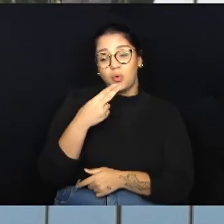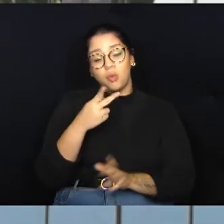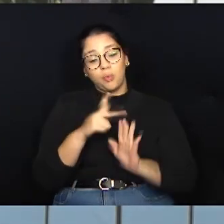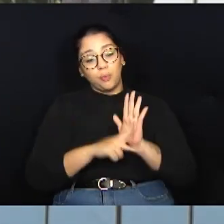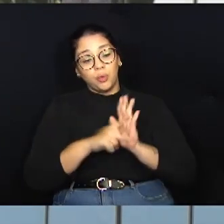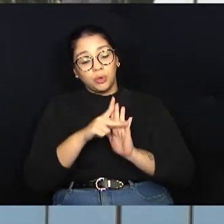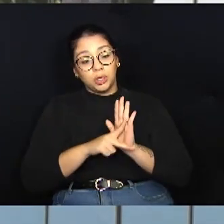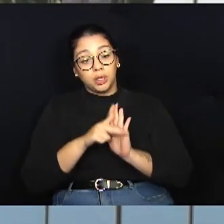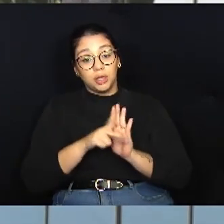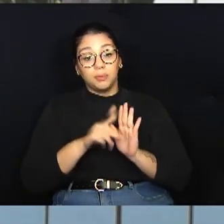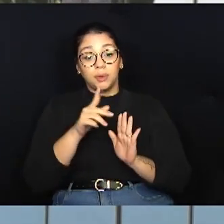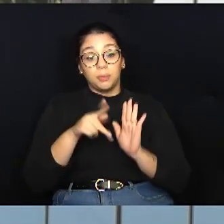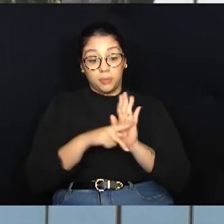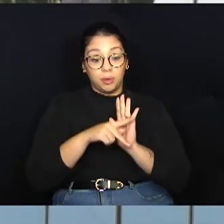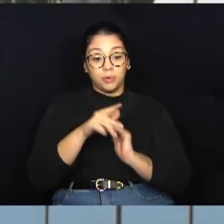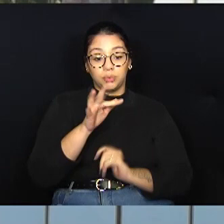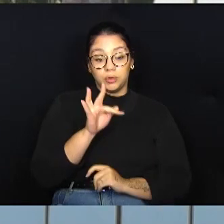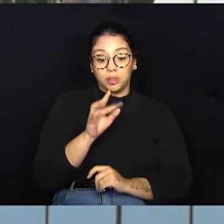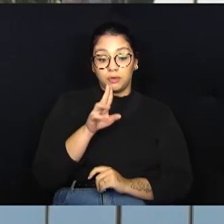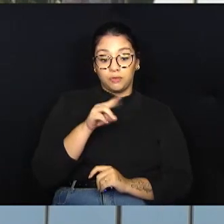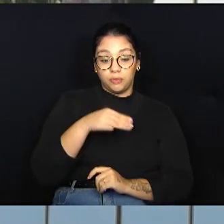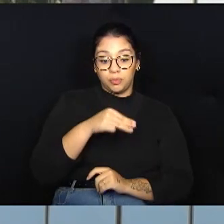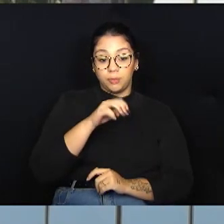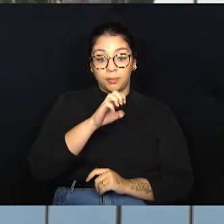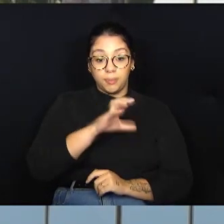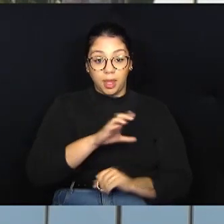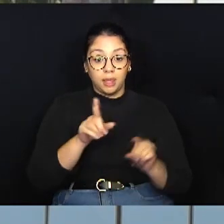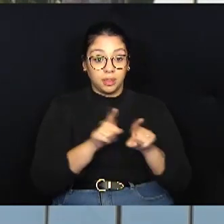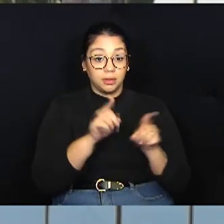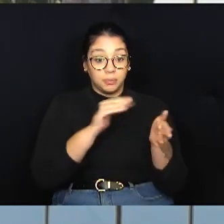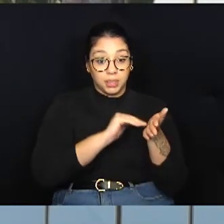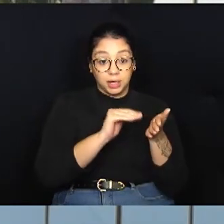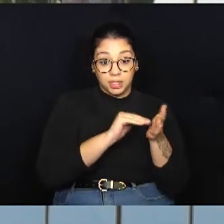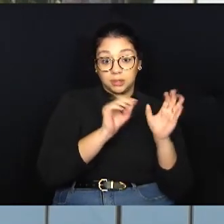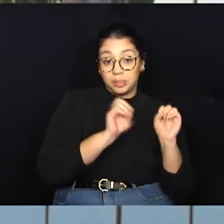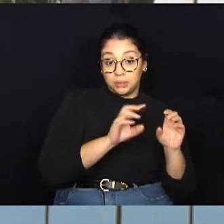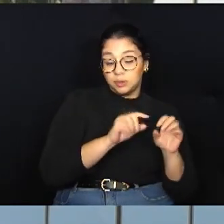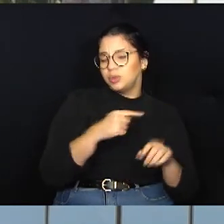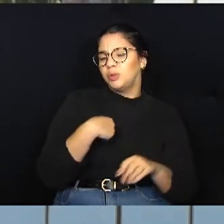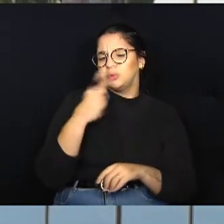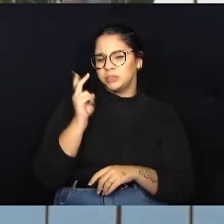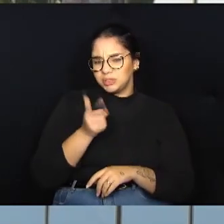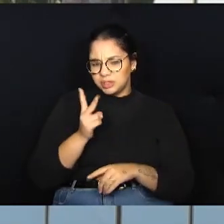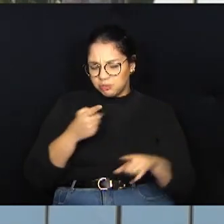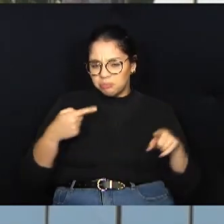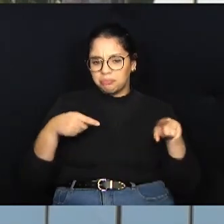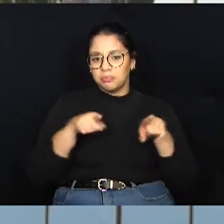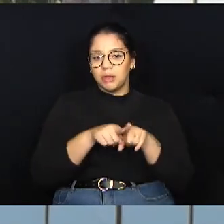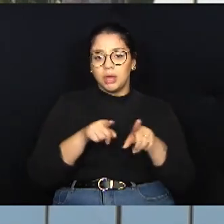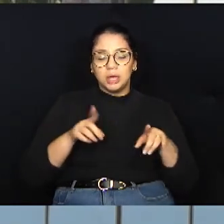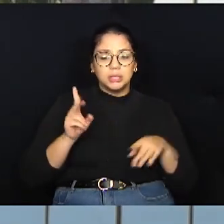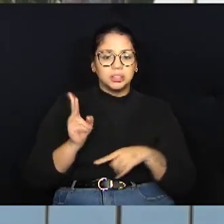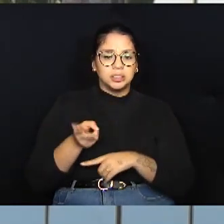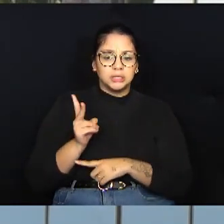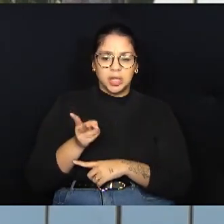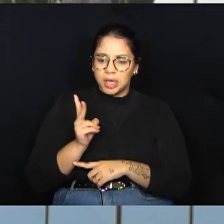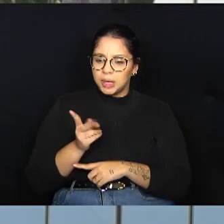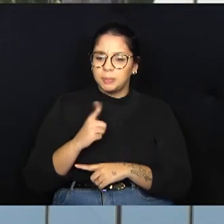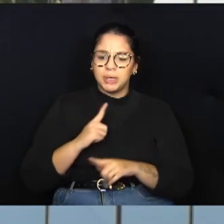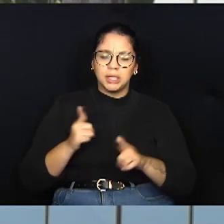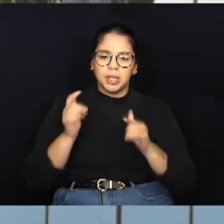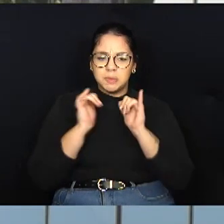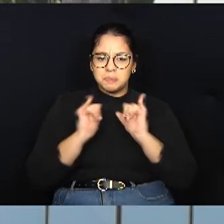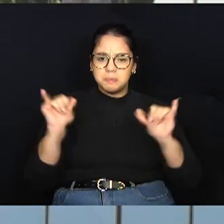programas da FUMEC e da Secretaria da Educação. Eu sempre fui muito parceiro. Toda a campanha que a